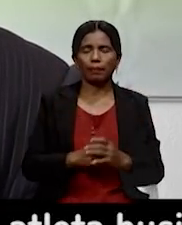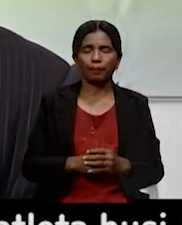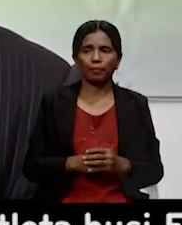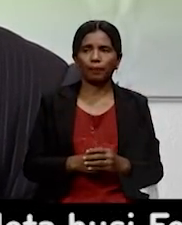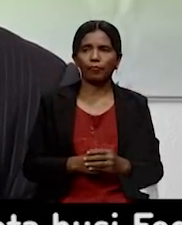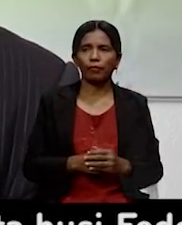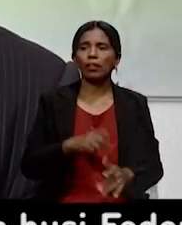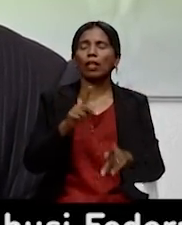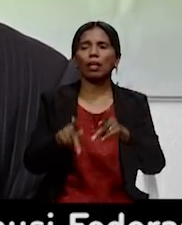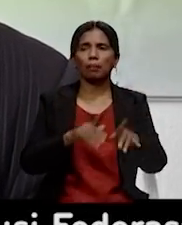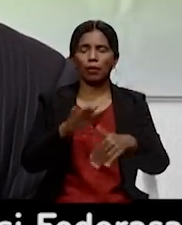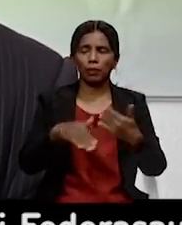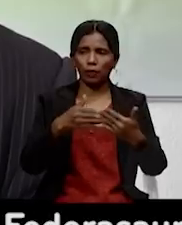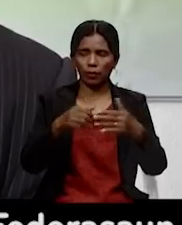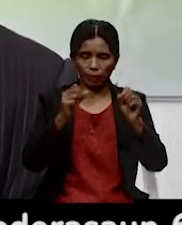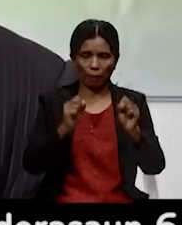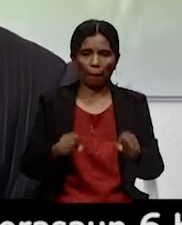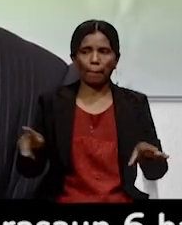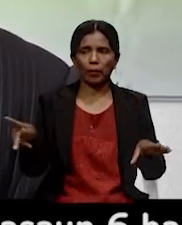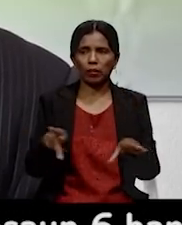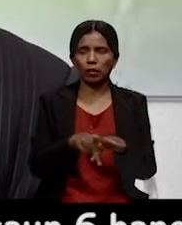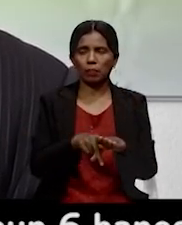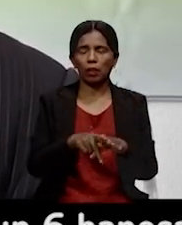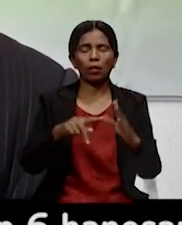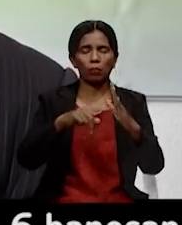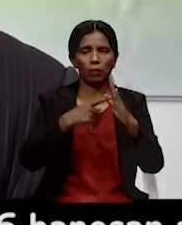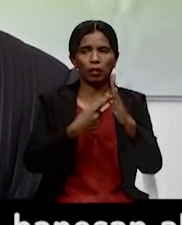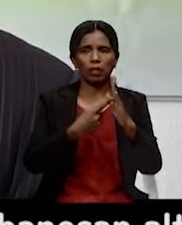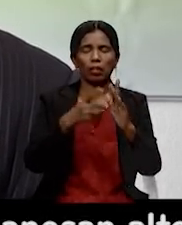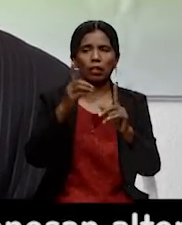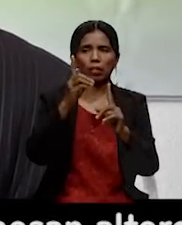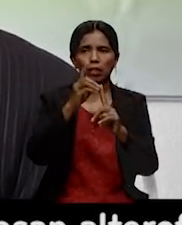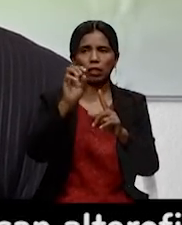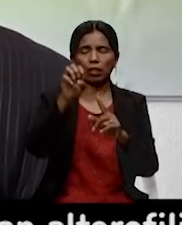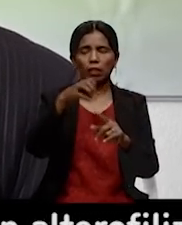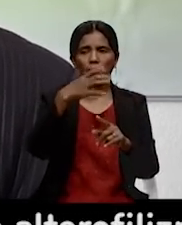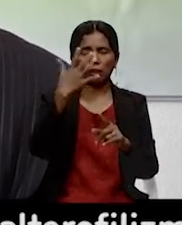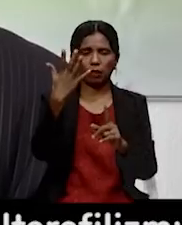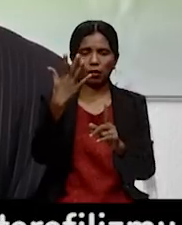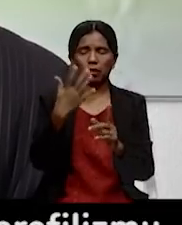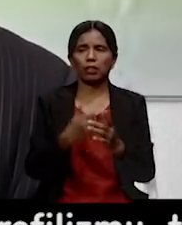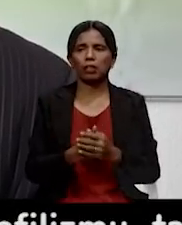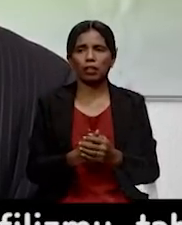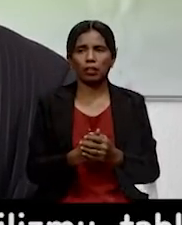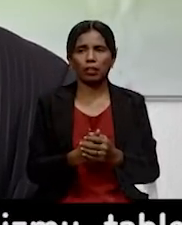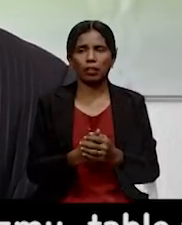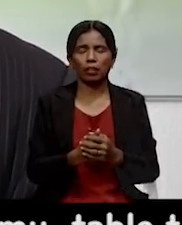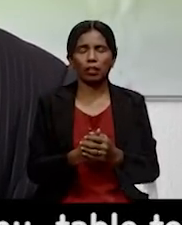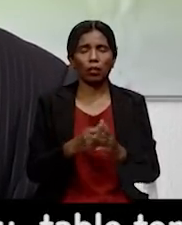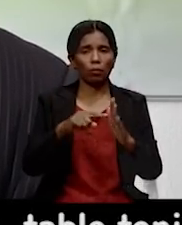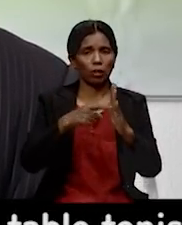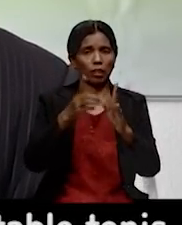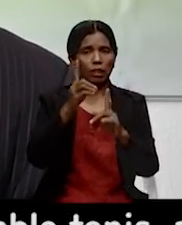emo hoto to bele partisipa hahu hoi hahu he dia 15 por exemplo itne periode hahu he dia